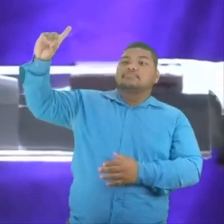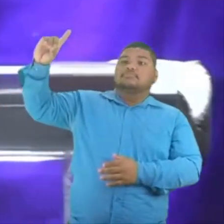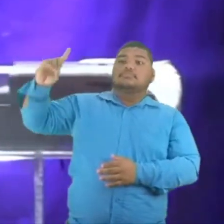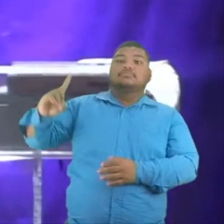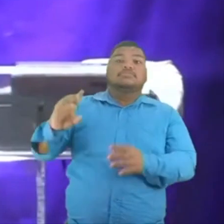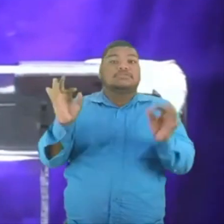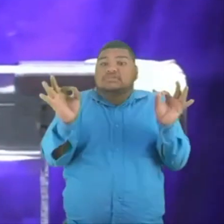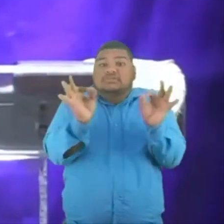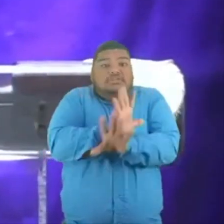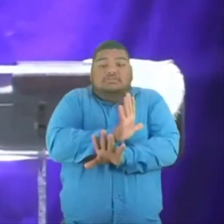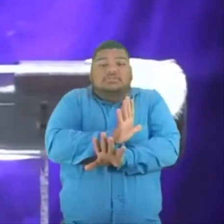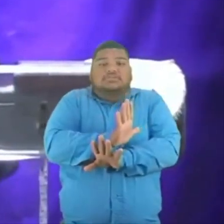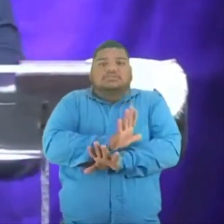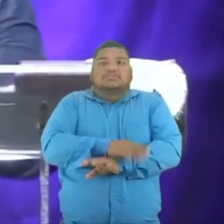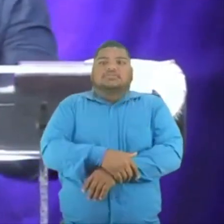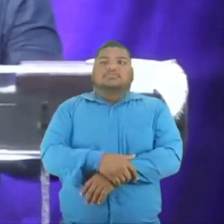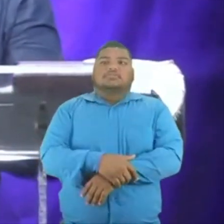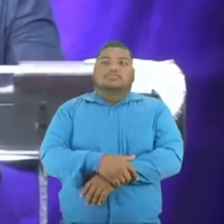Simples assim.